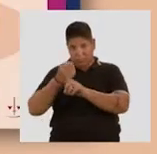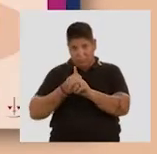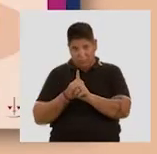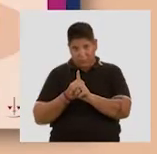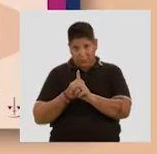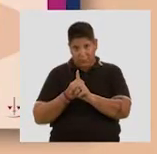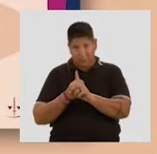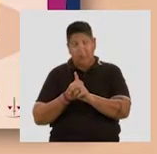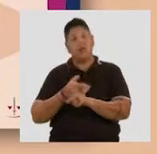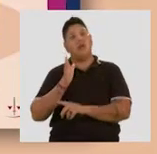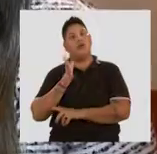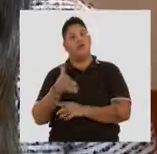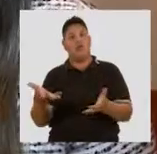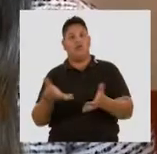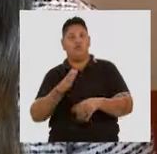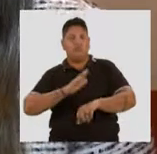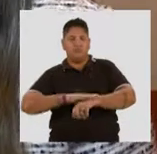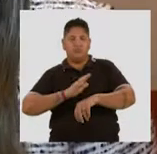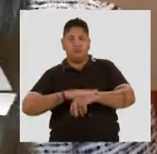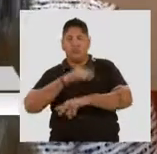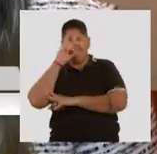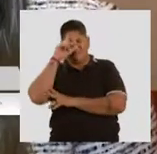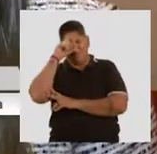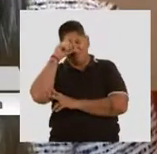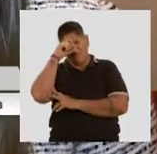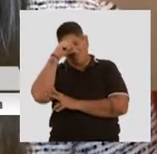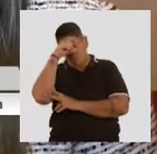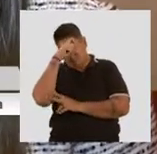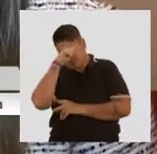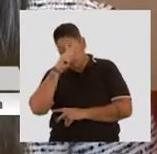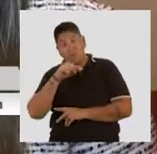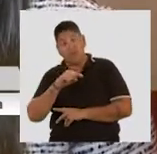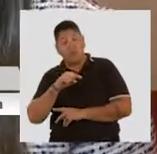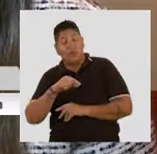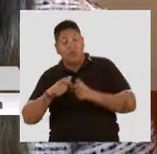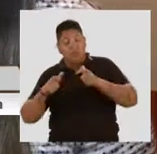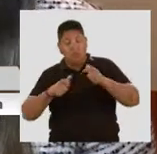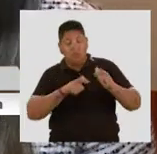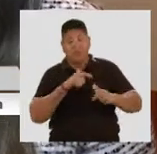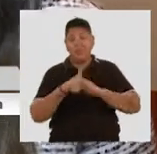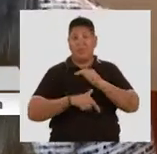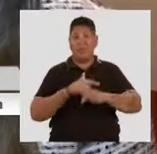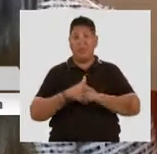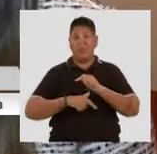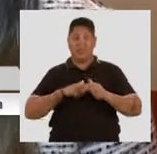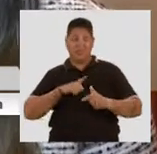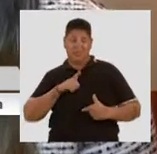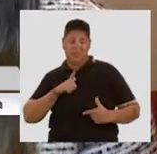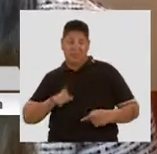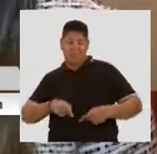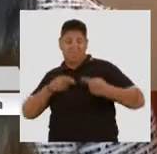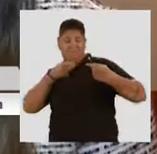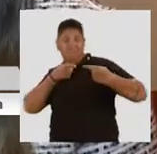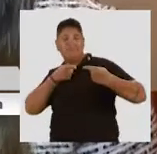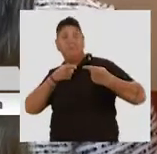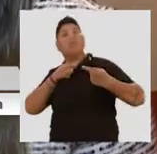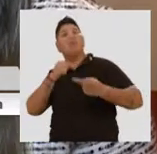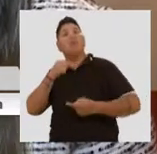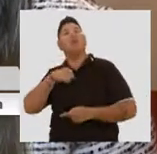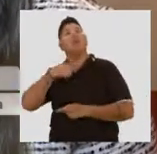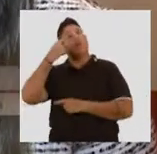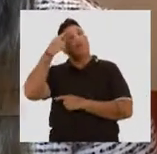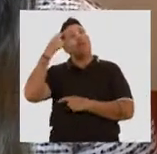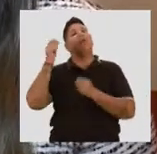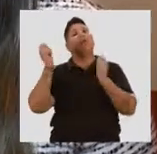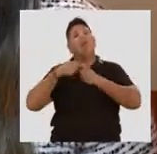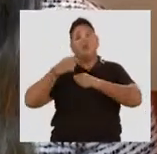durante 5 meses. A gente está num momento tão difícil, né, em que as questões trabalhistas estão sendo colocadas em xeque. Então a